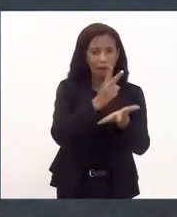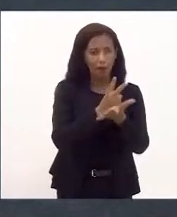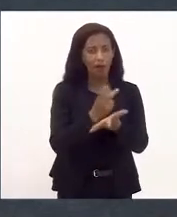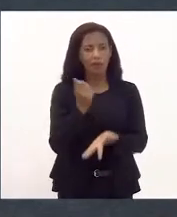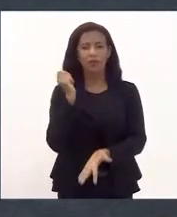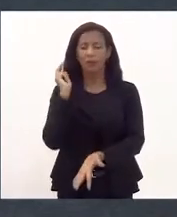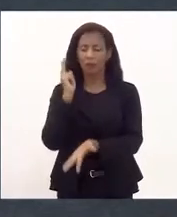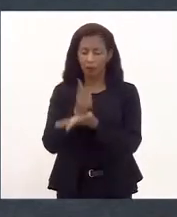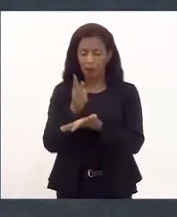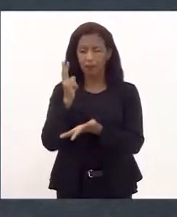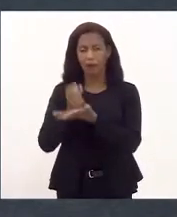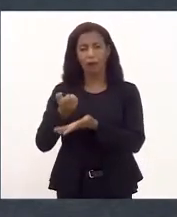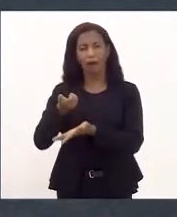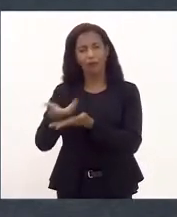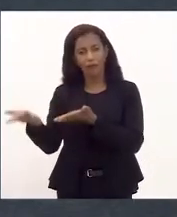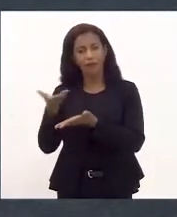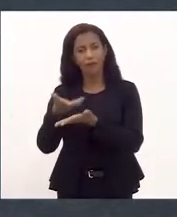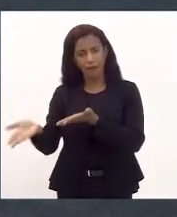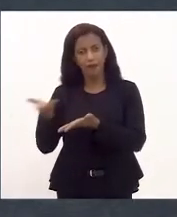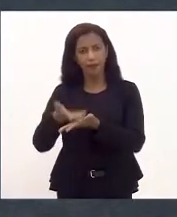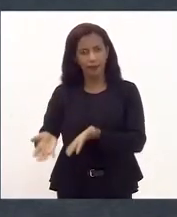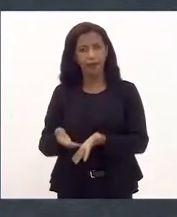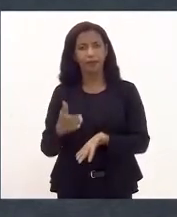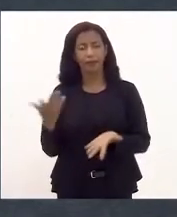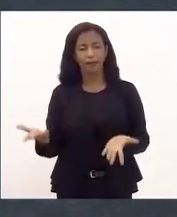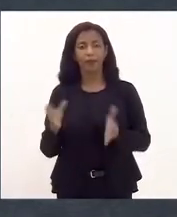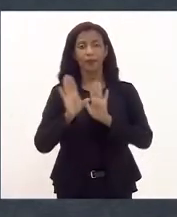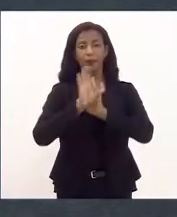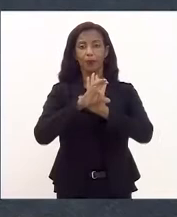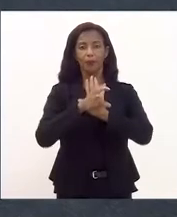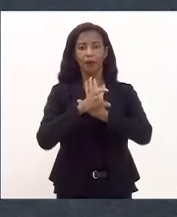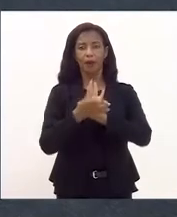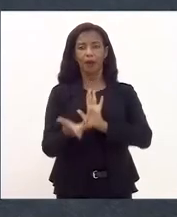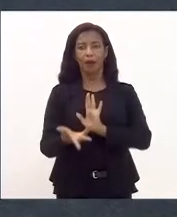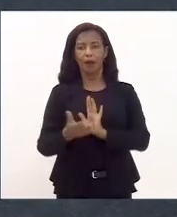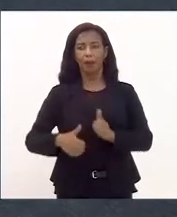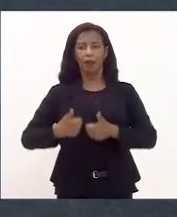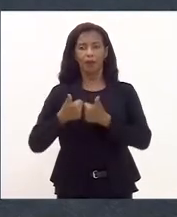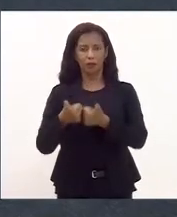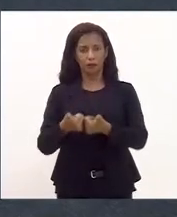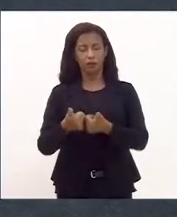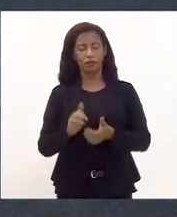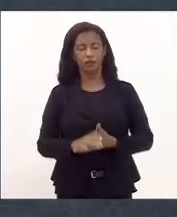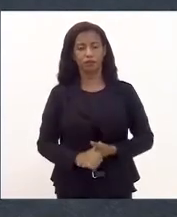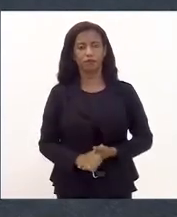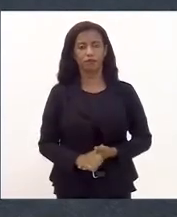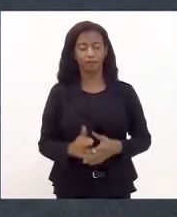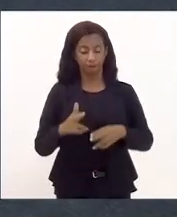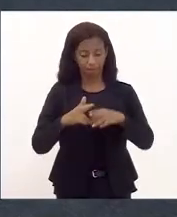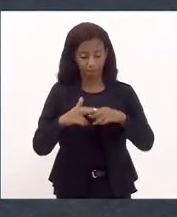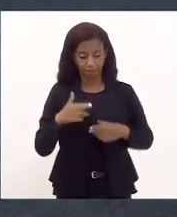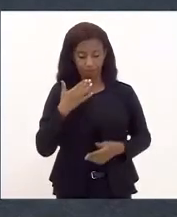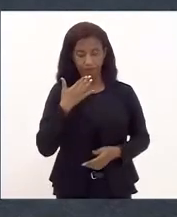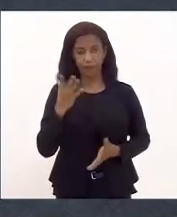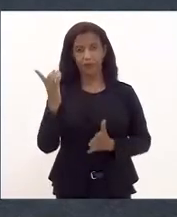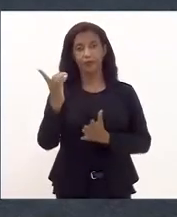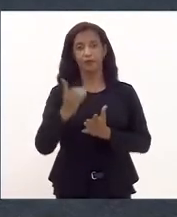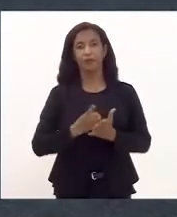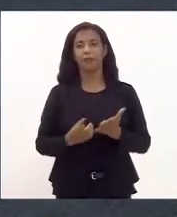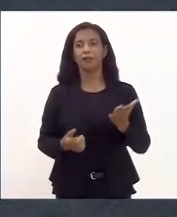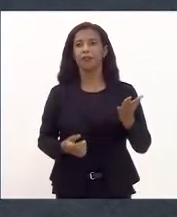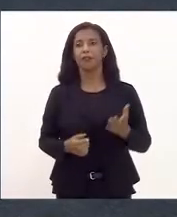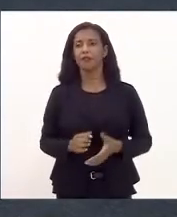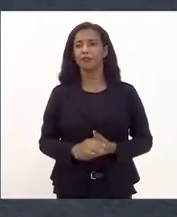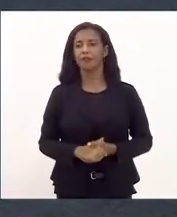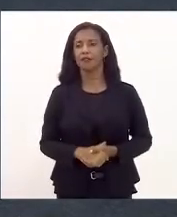e gastando mais dinheiro. Então, esse conceito é absolutamente positivo, por isso pedi para declarar aqui meu